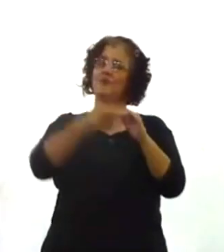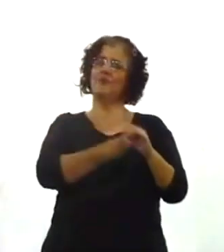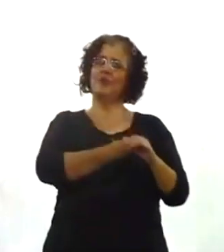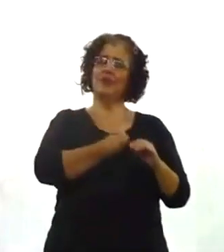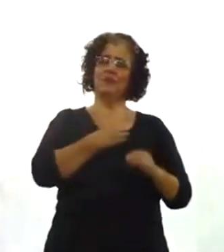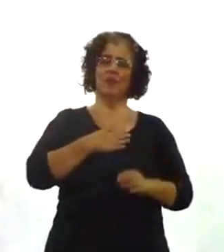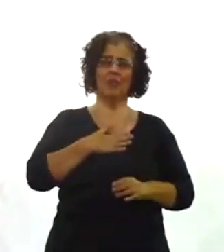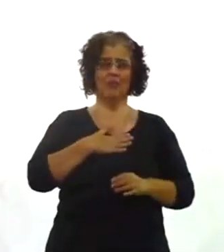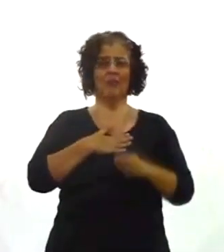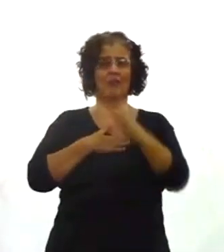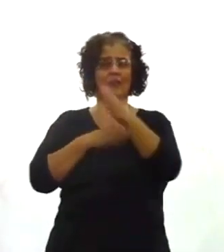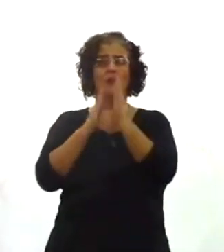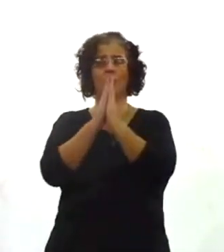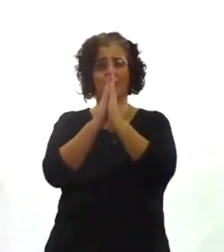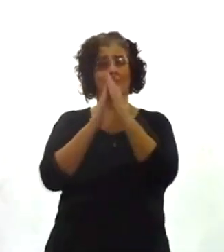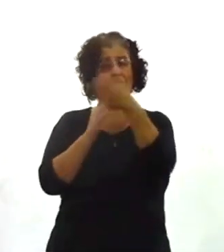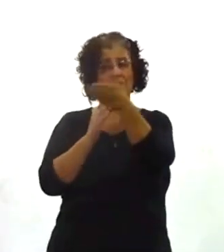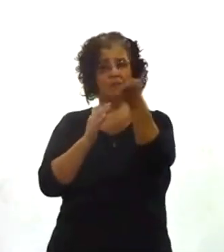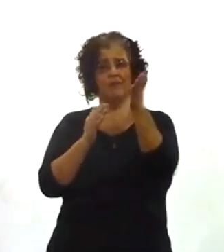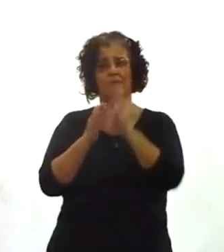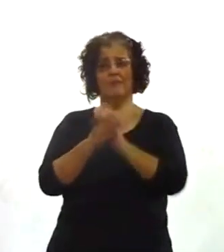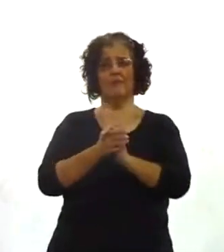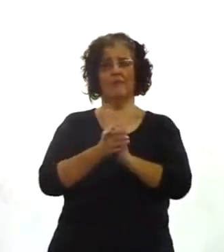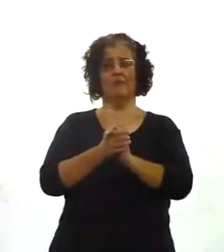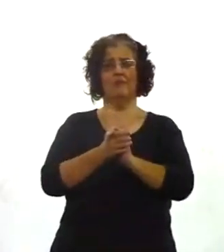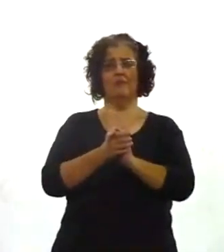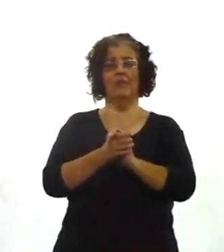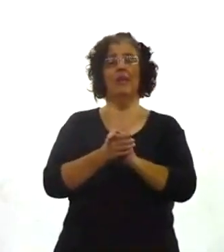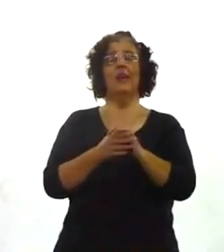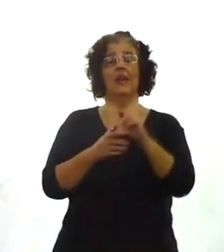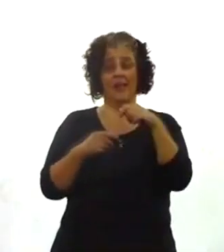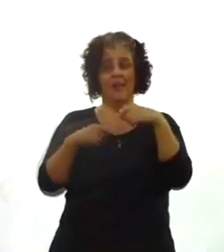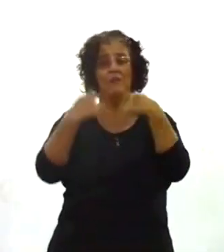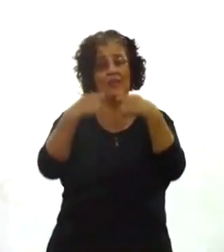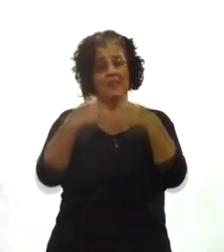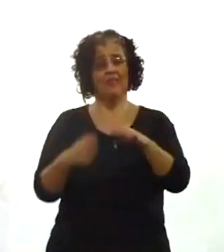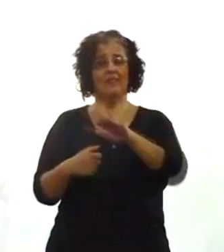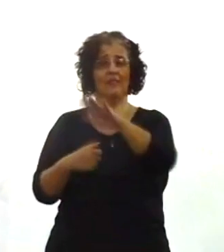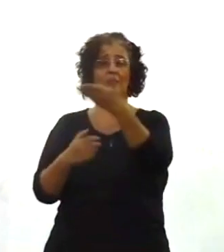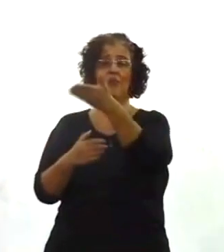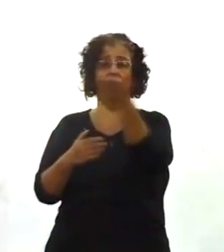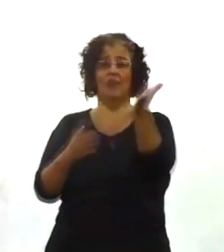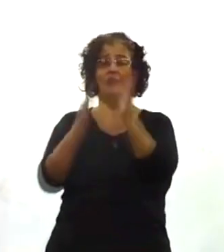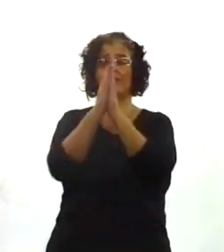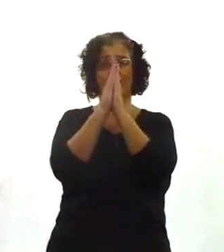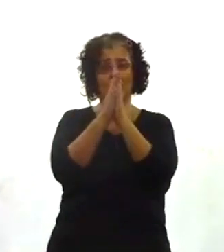Ele sempre o fará, mas Ele conta com a oração sua a meu favor.